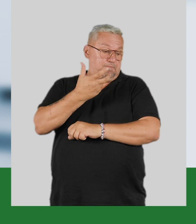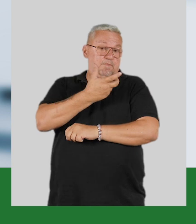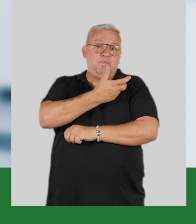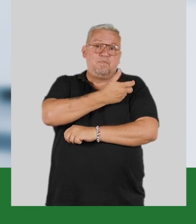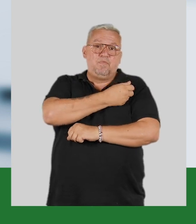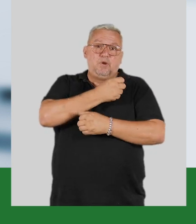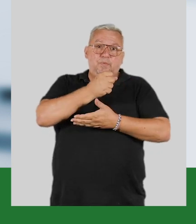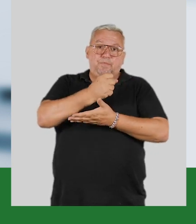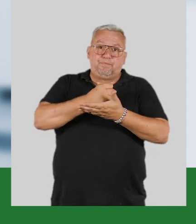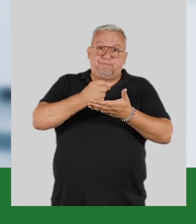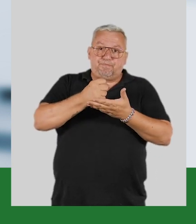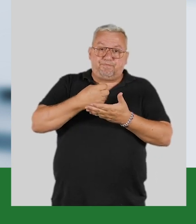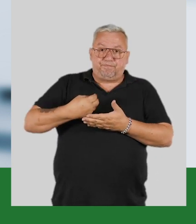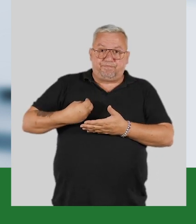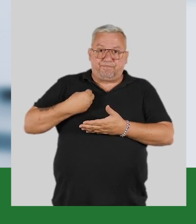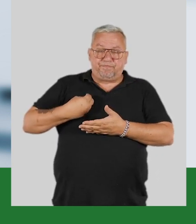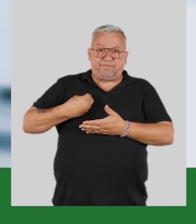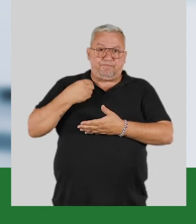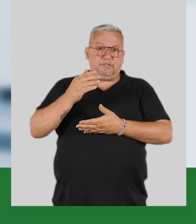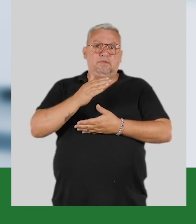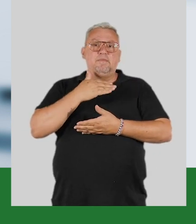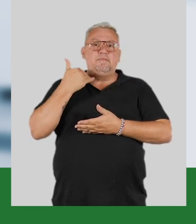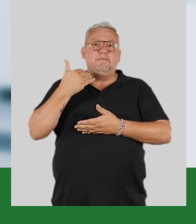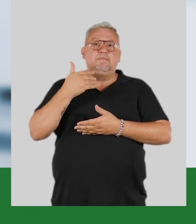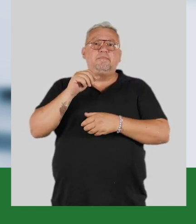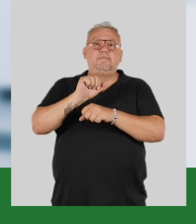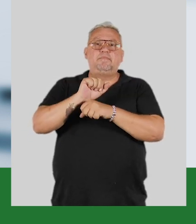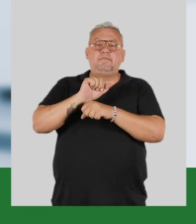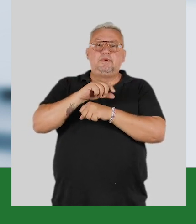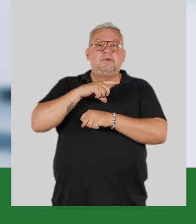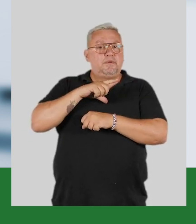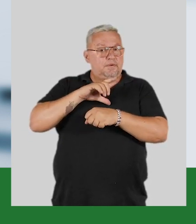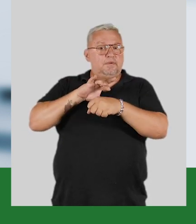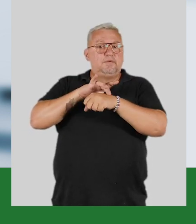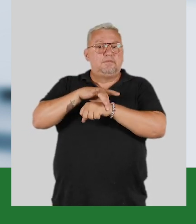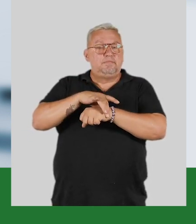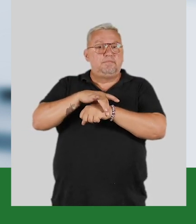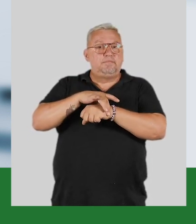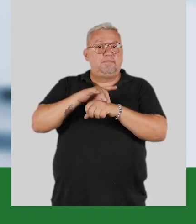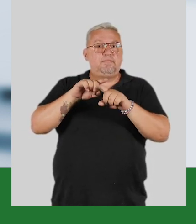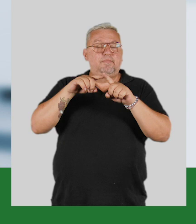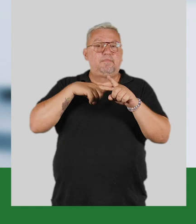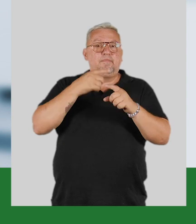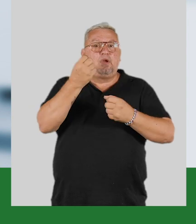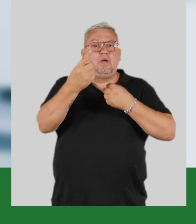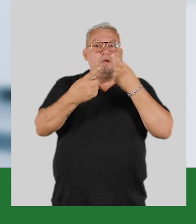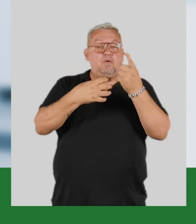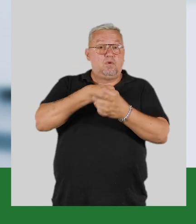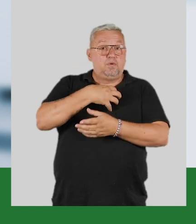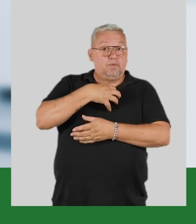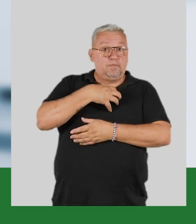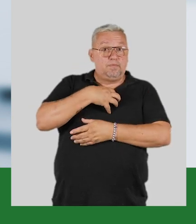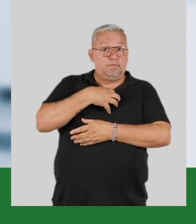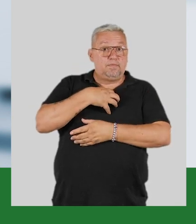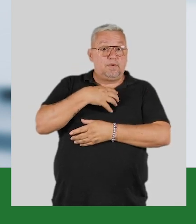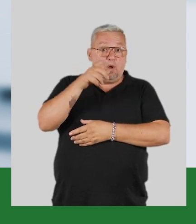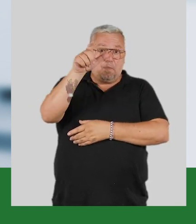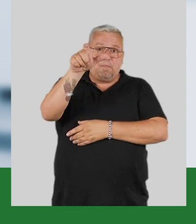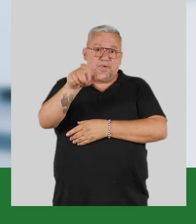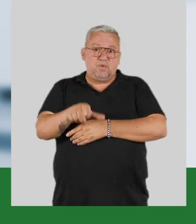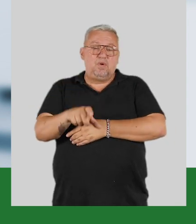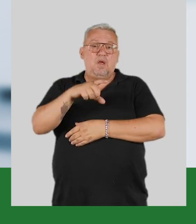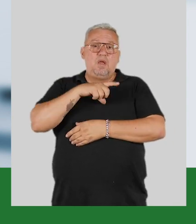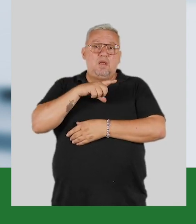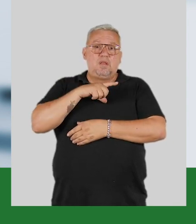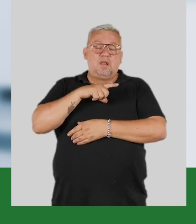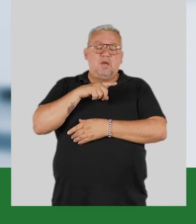uma plataforma de vírus inativado, é de se esperar que ela seja segura. Pode ser que em algumas situações de imunodeficiência o paciente tenha